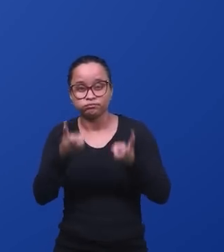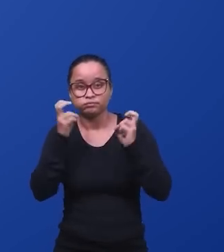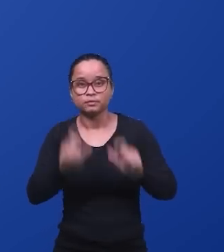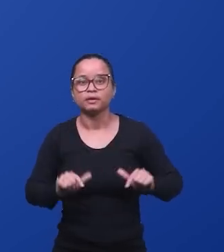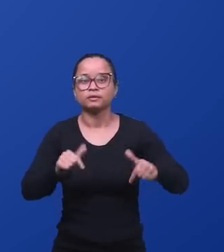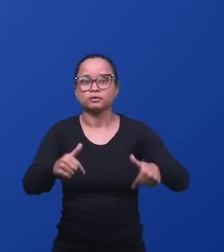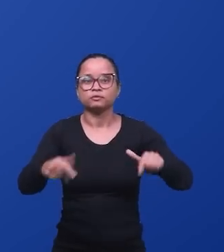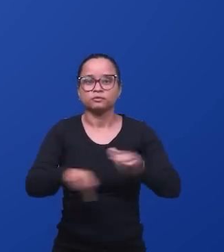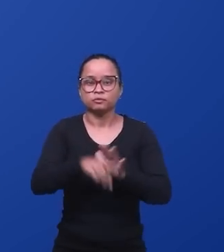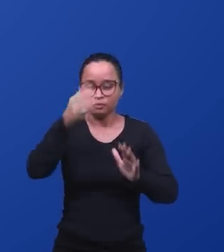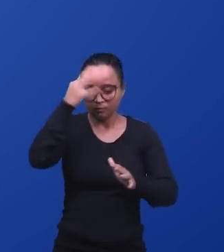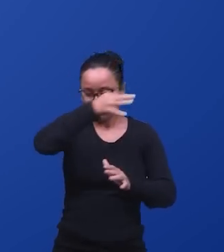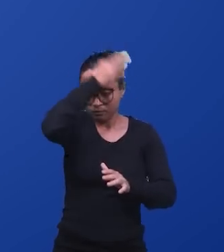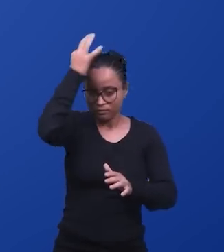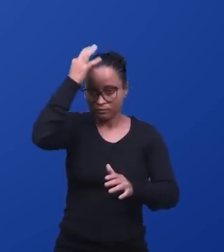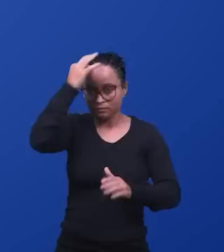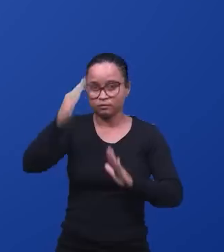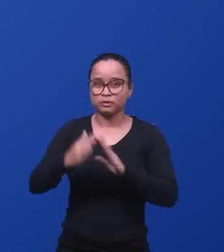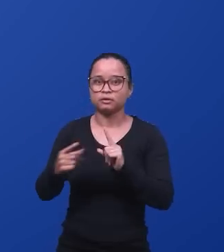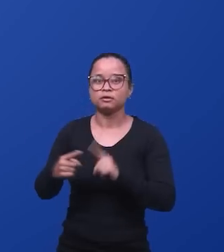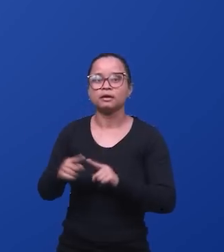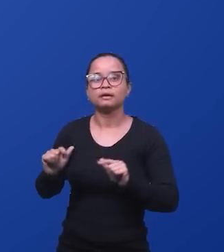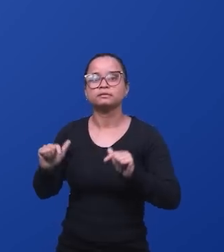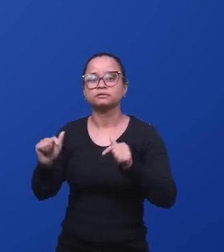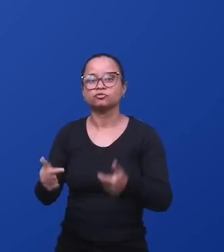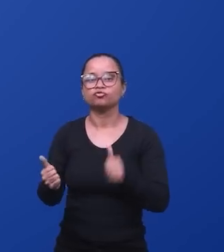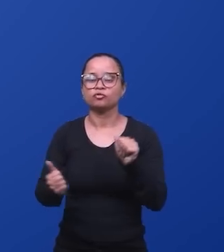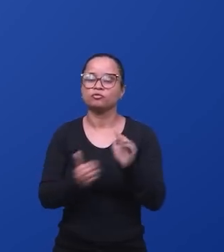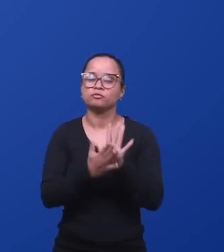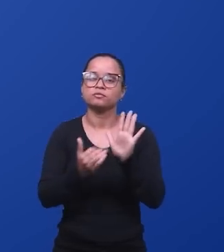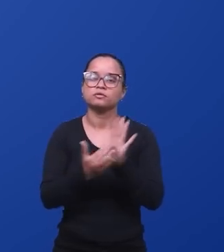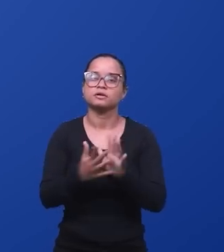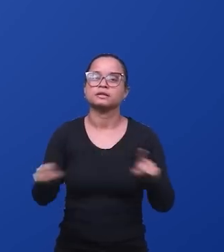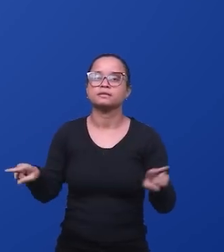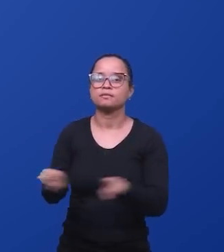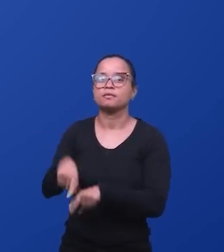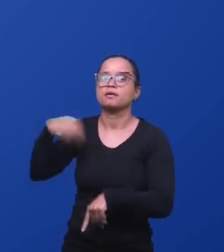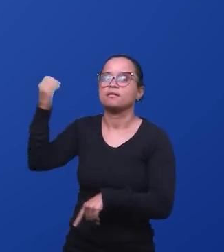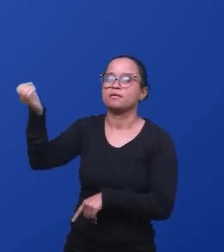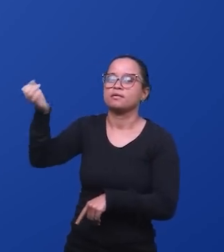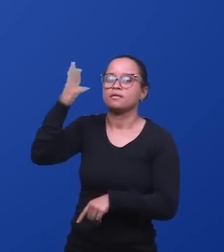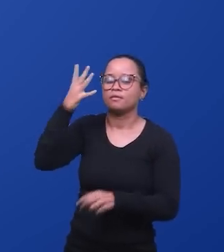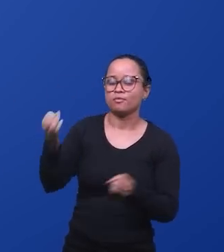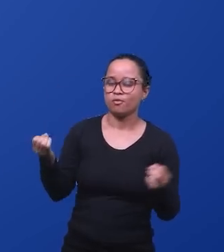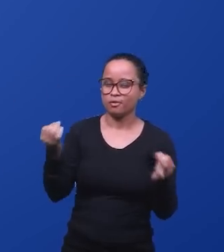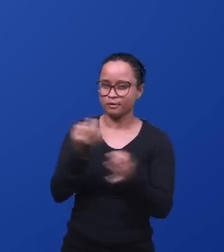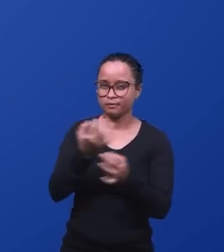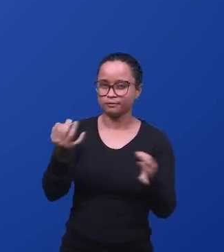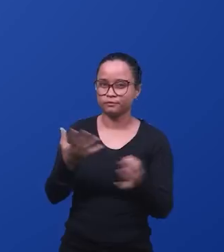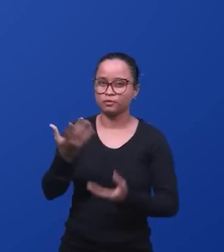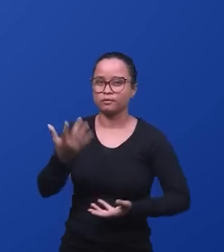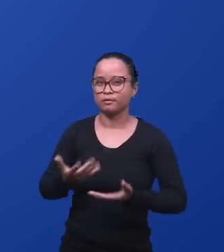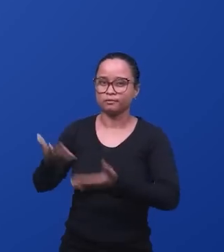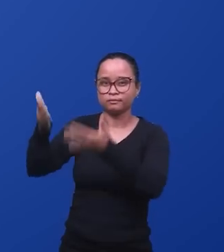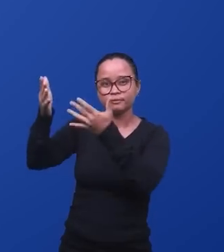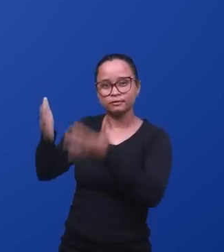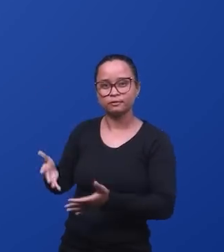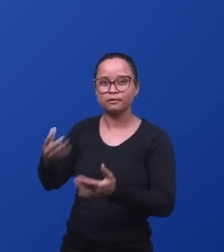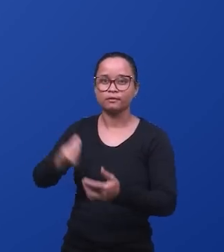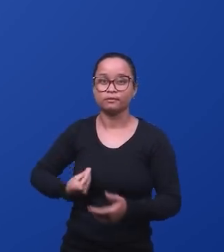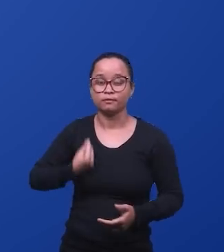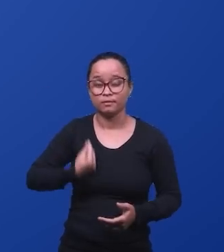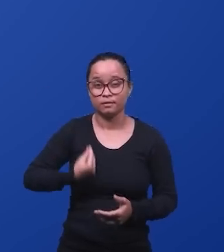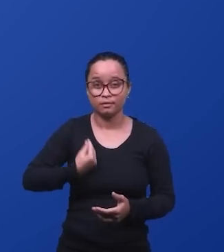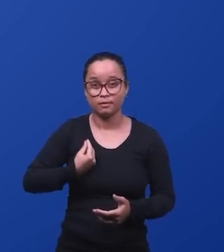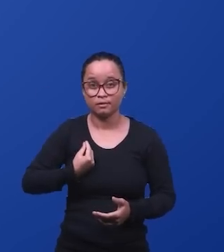Santo no meio da igreja, operando através de louvores, revelações, glorificações. A igreja fiel vive